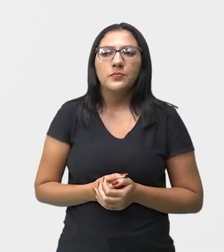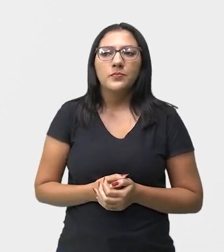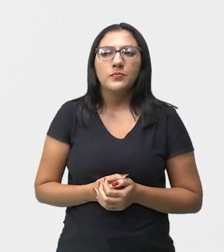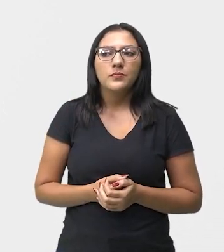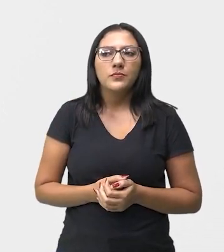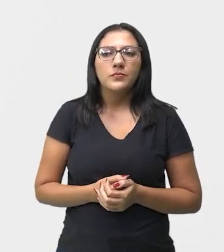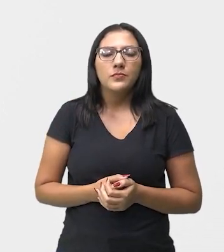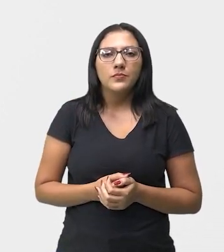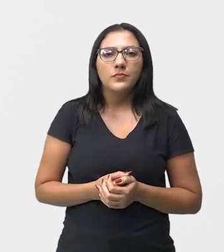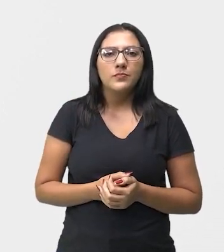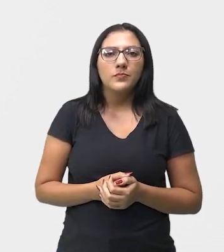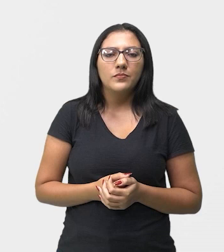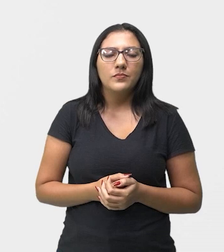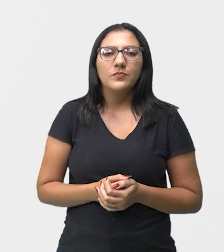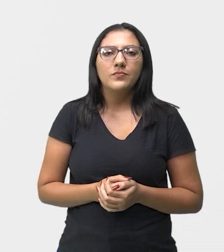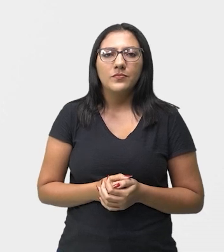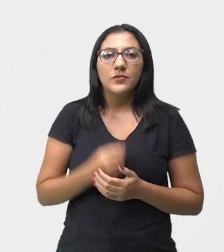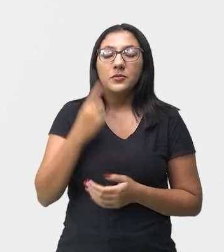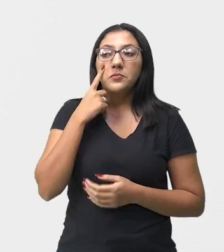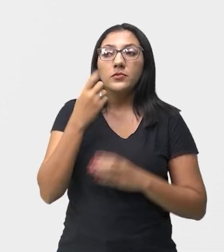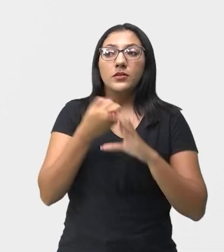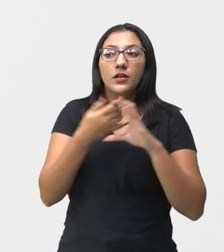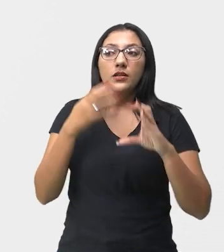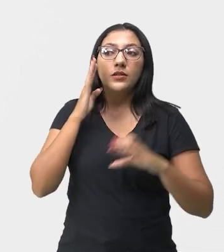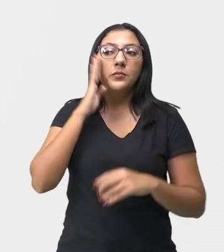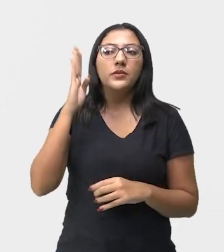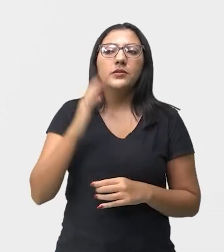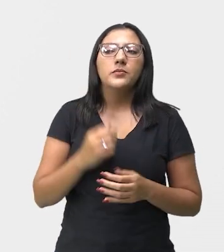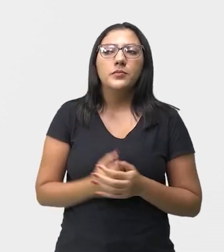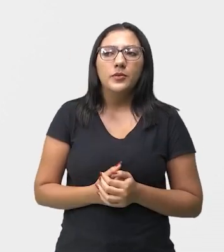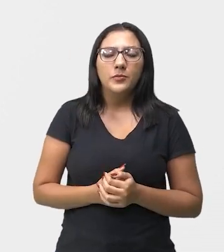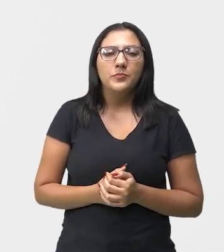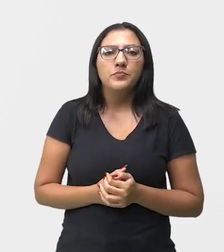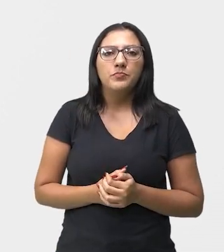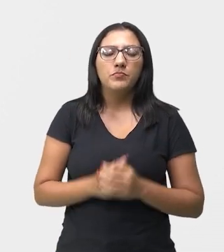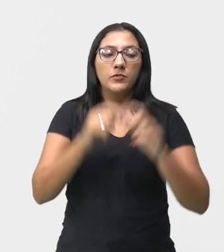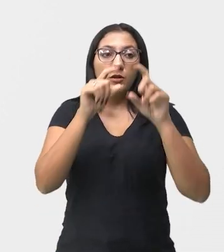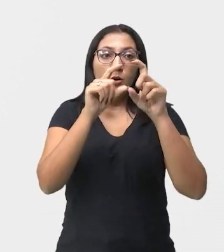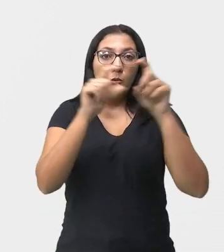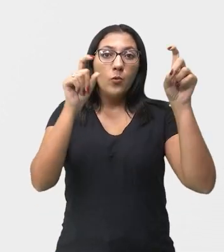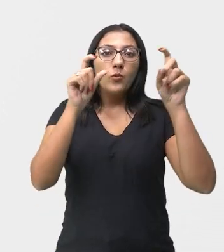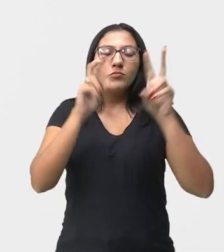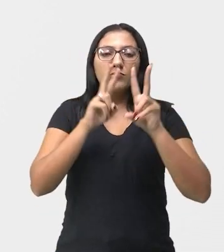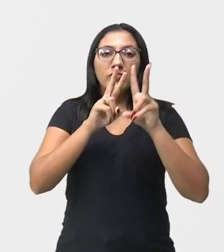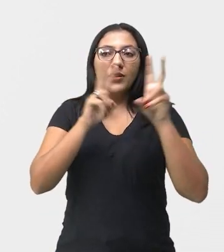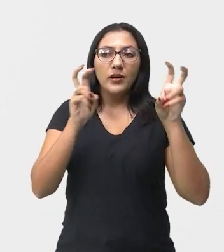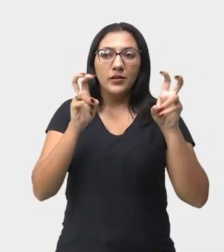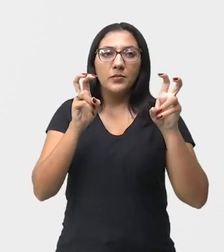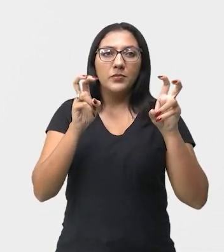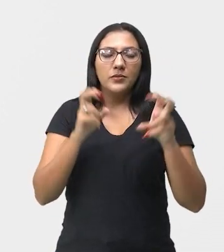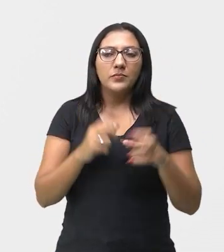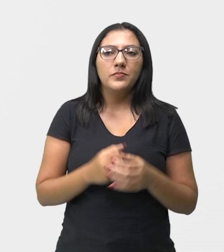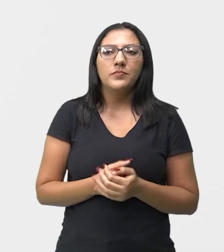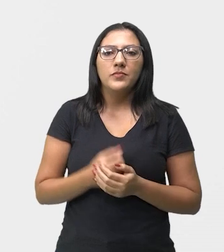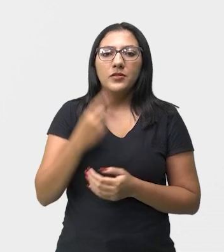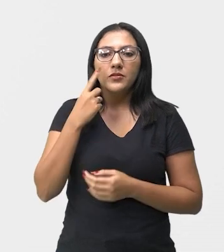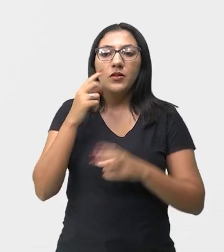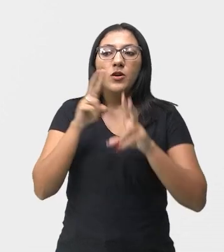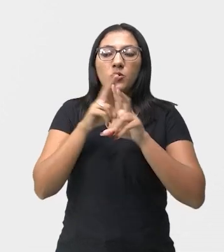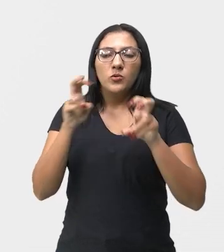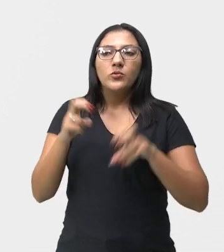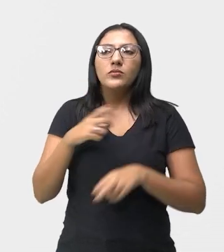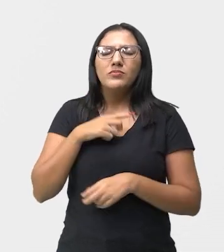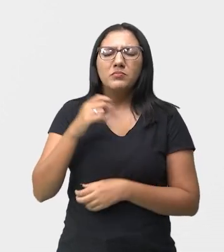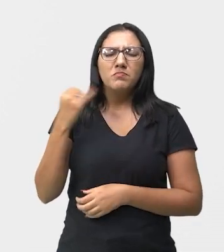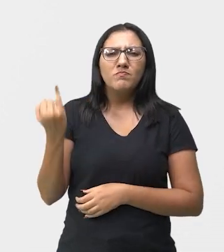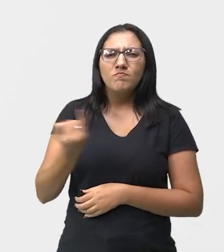foi extremamente importante para que nós pudéssemos nos guiar, né, em relação a que temática que trata o